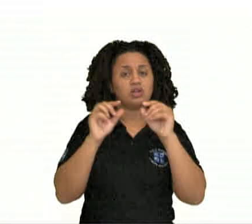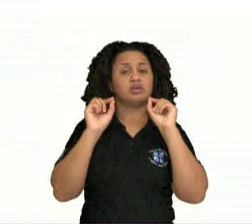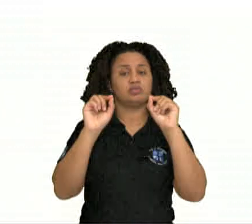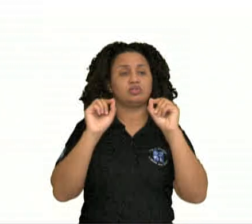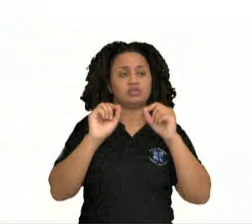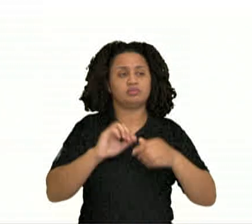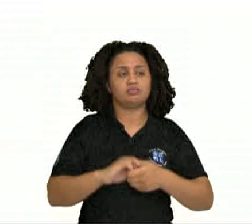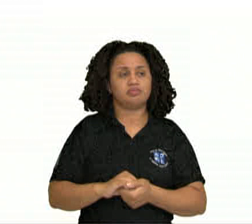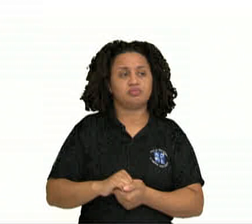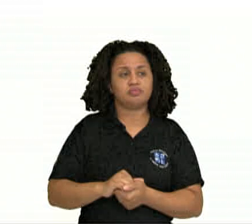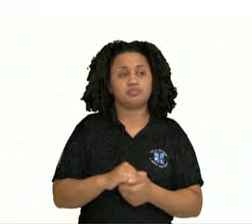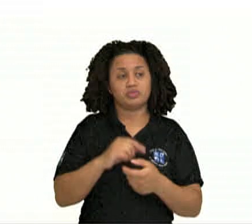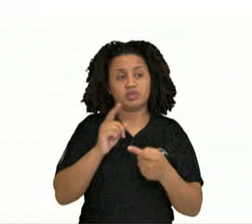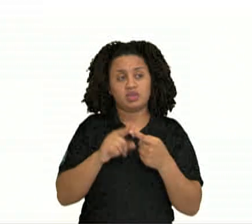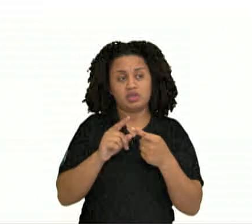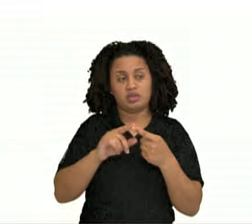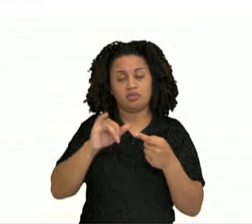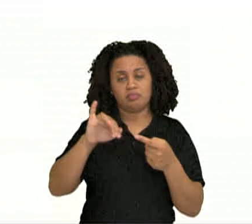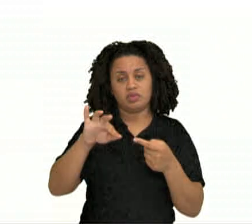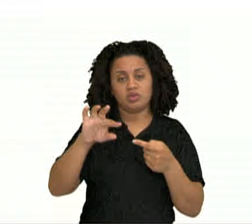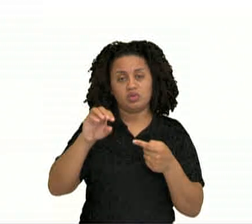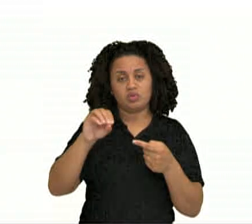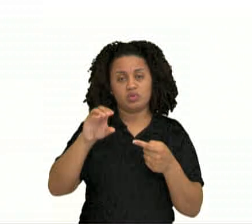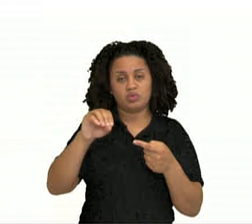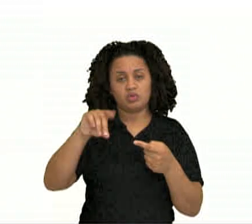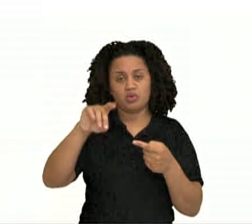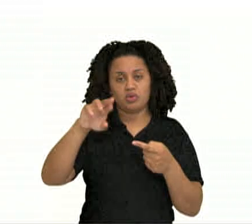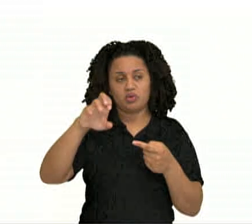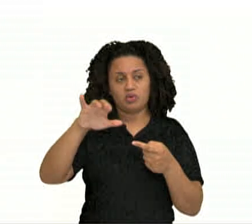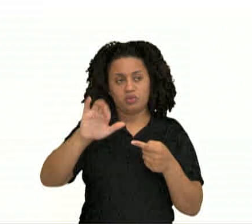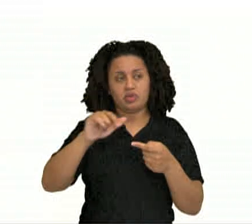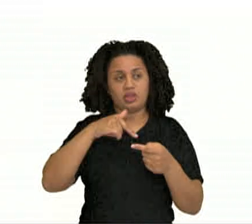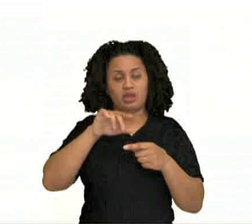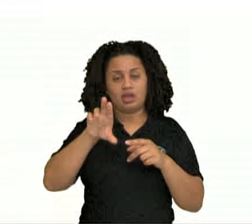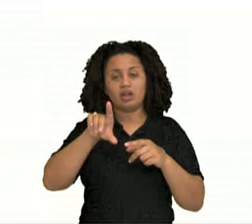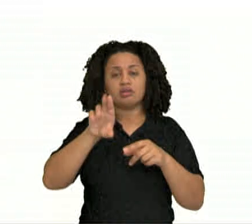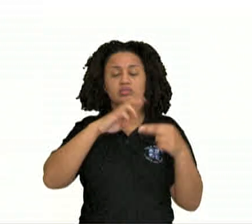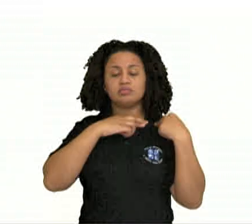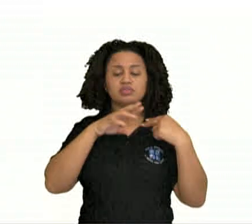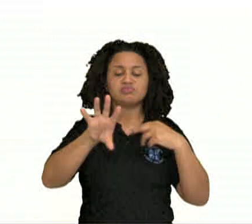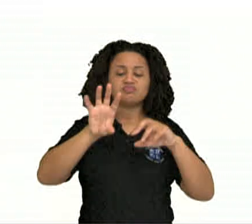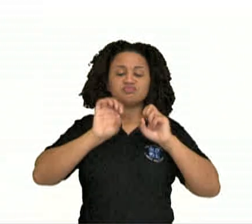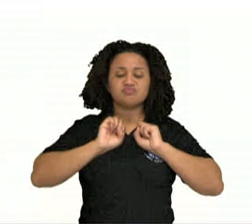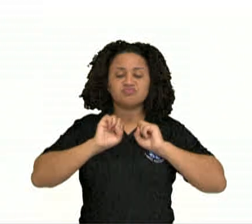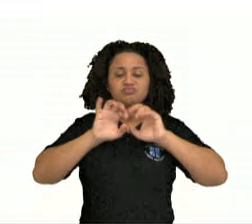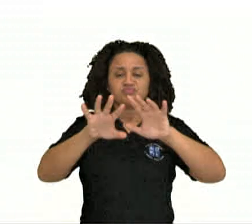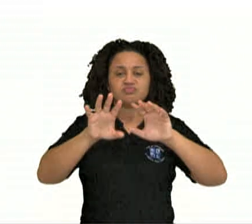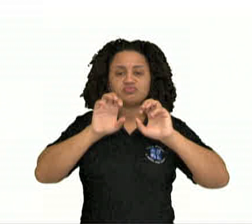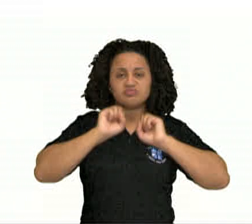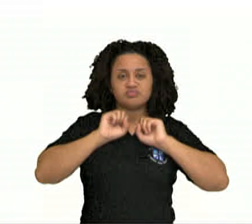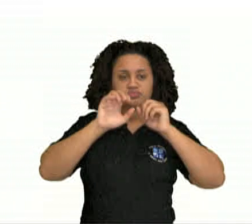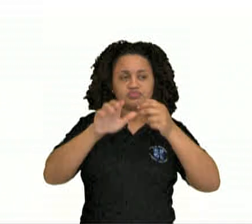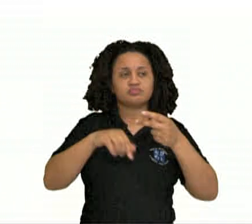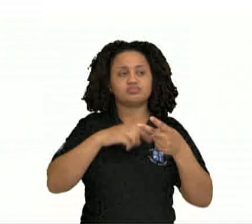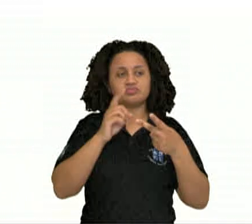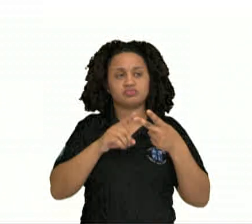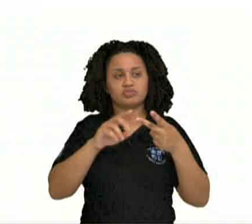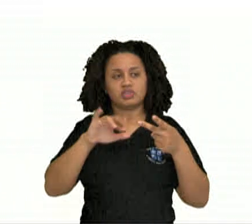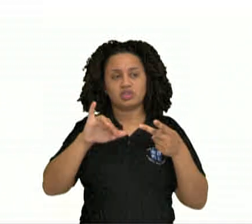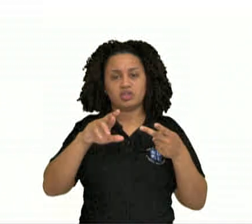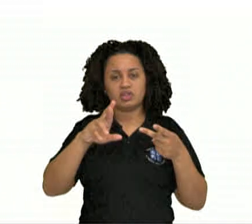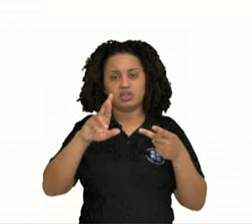lá as mitocôndrias responsáveis pela respiração e com a respiração ela Produza energia para toda a célula os